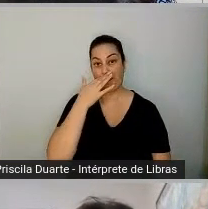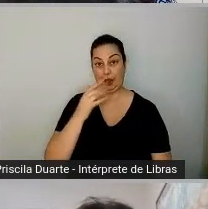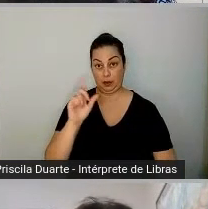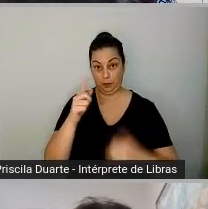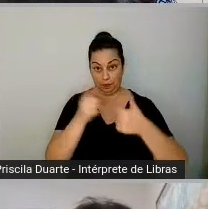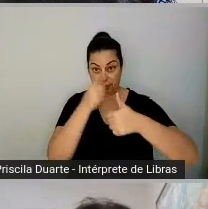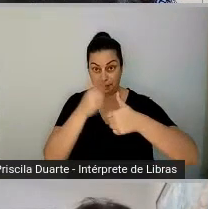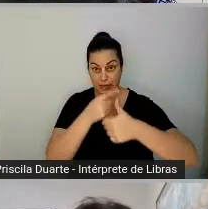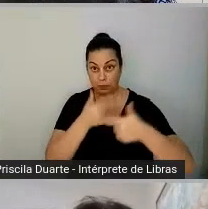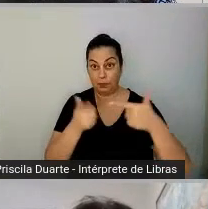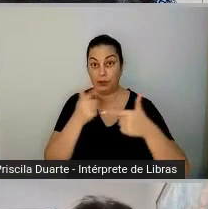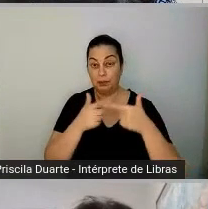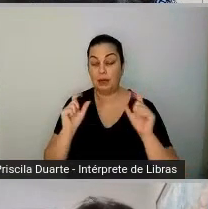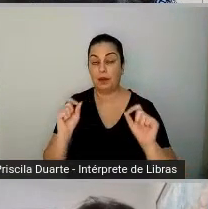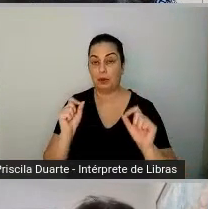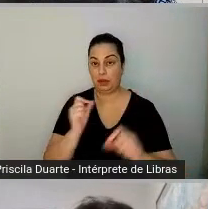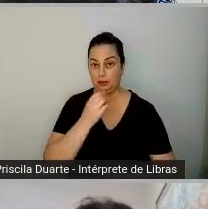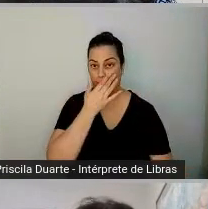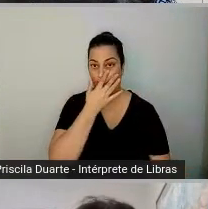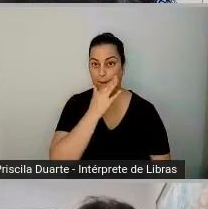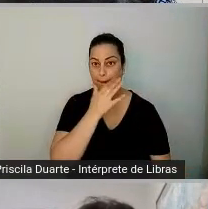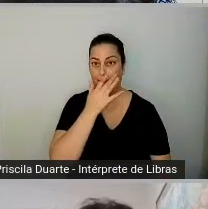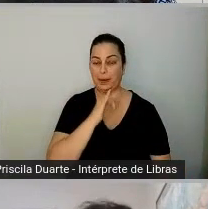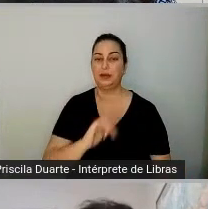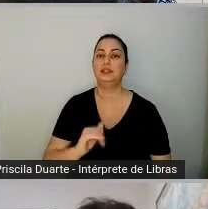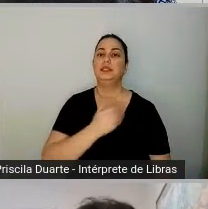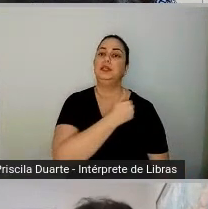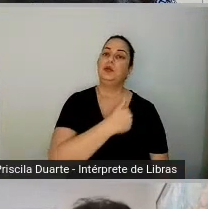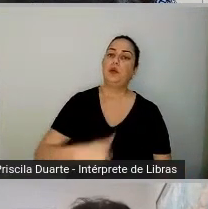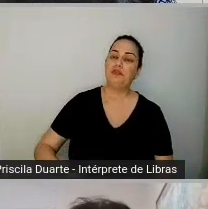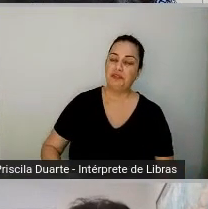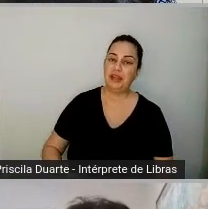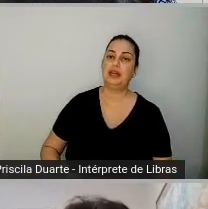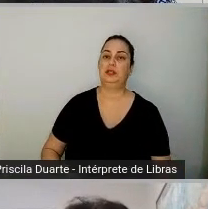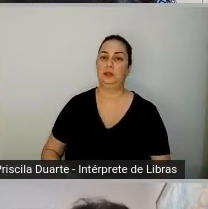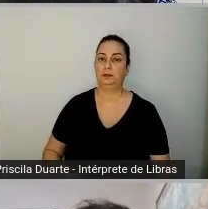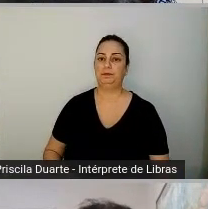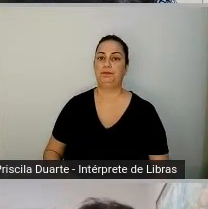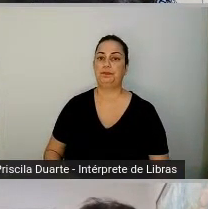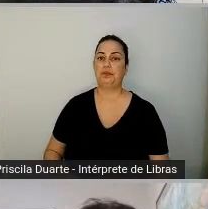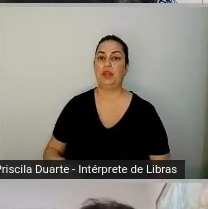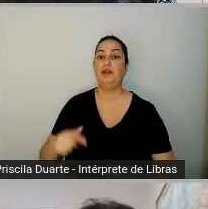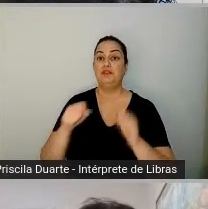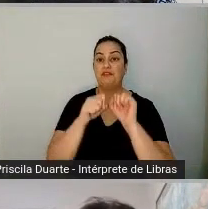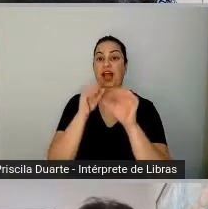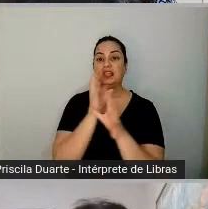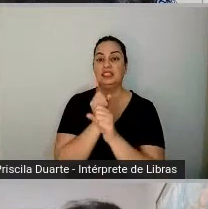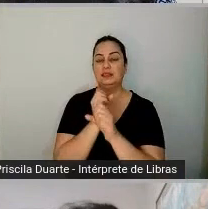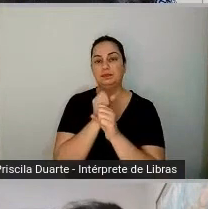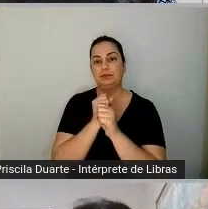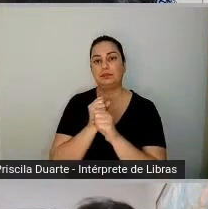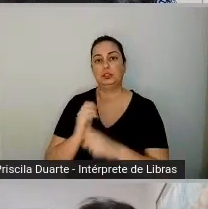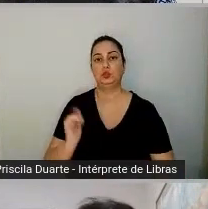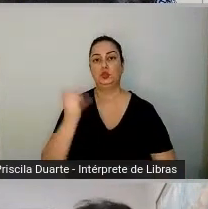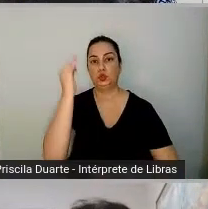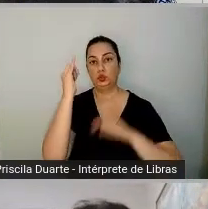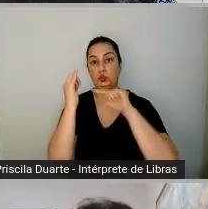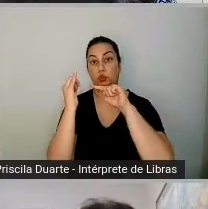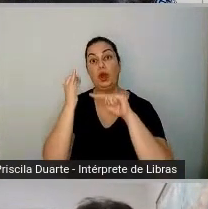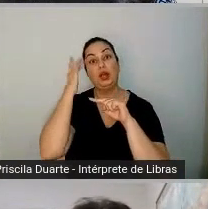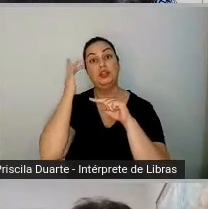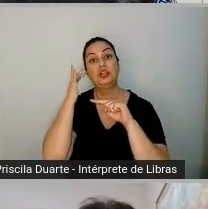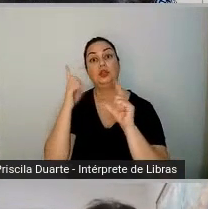o governo computa grande parte dos juros como se fosse rolagem ou esse tal